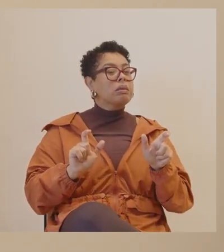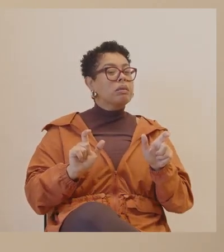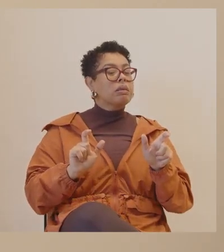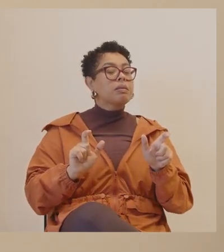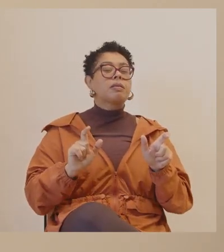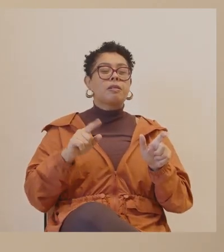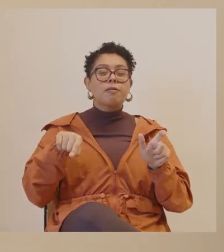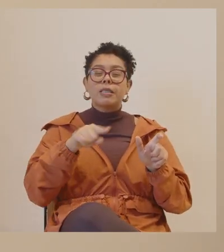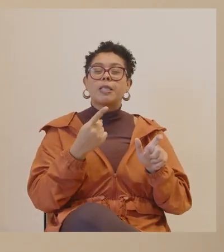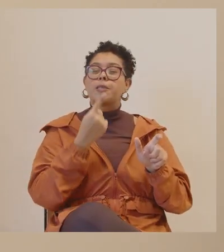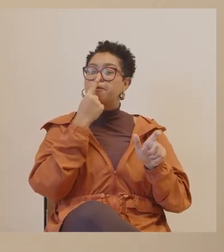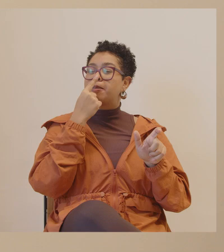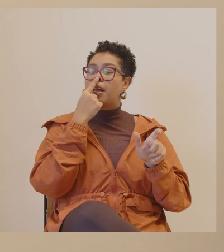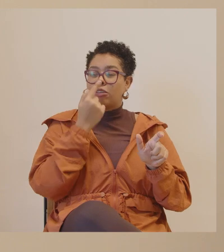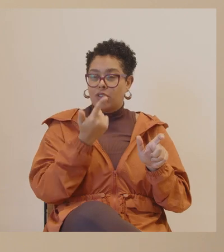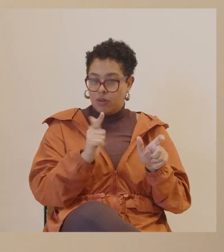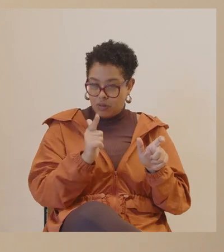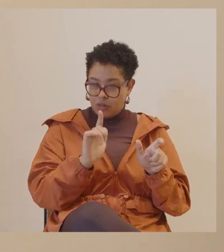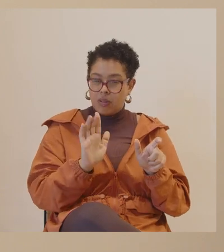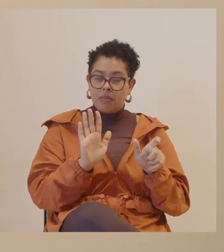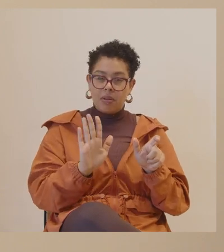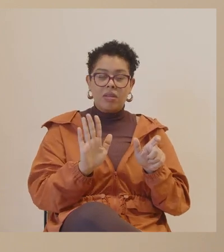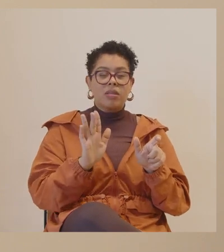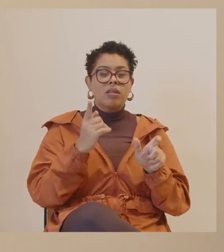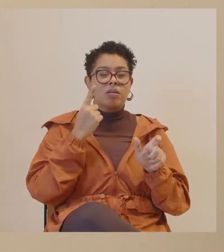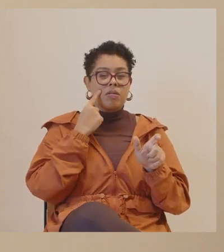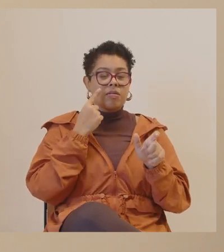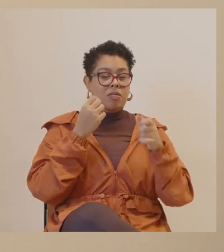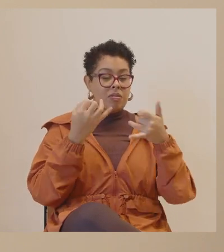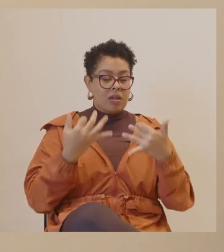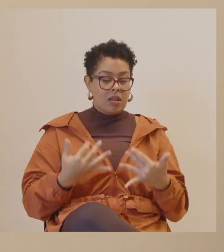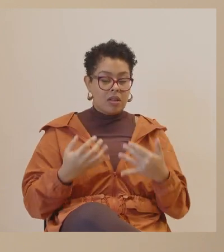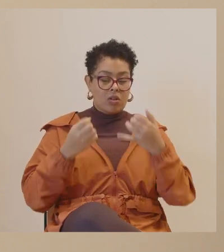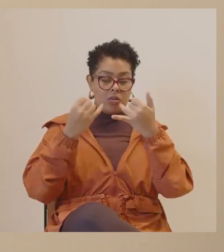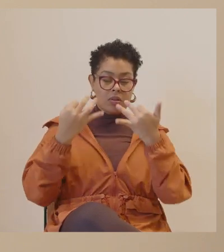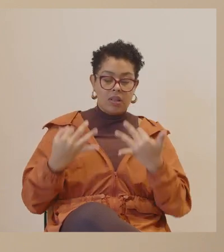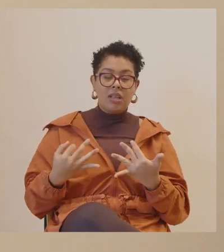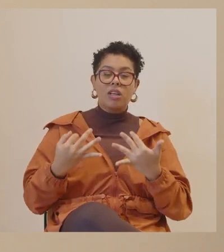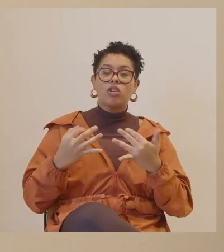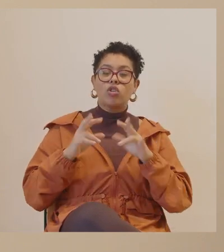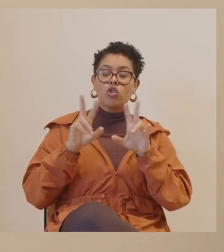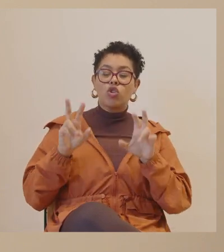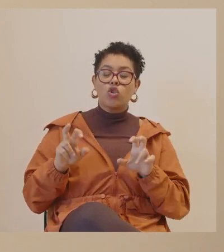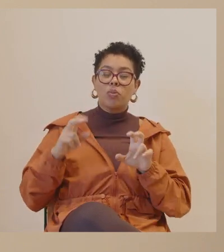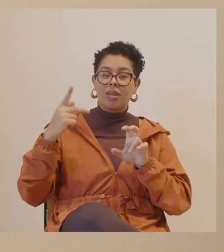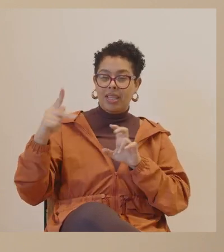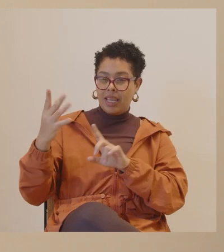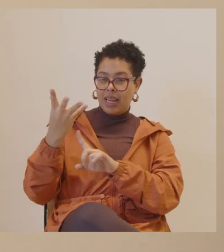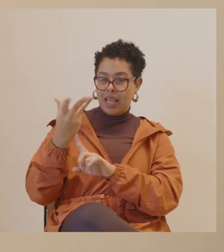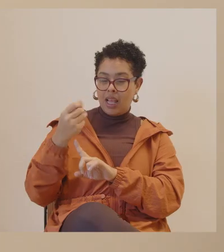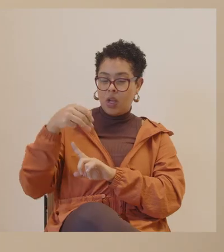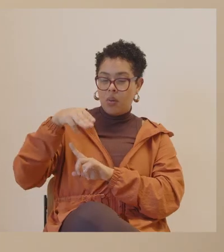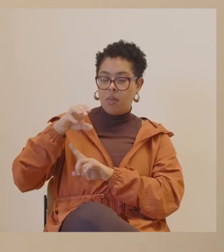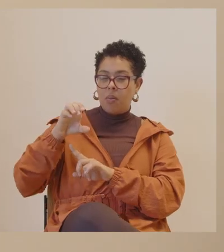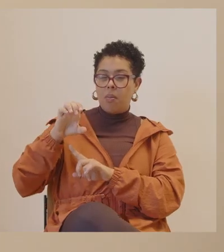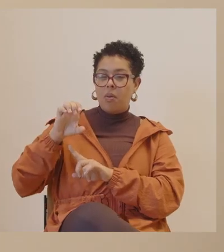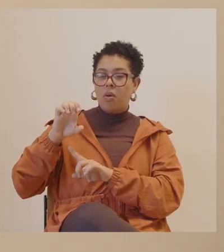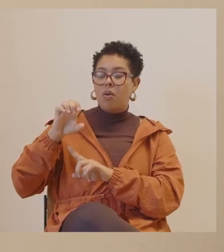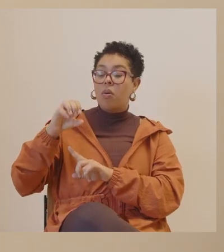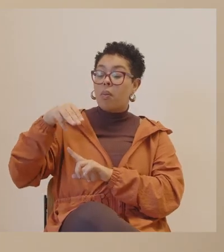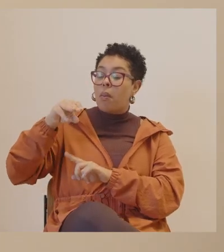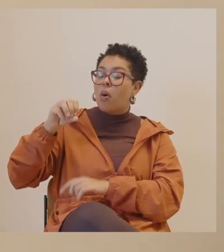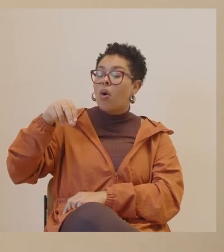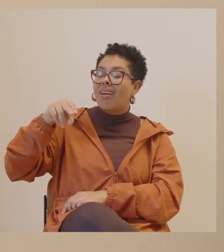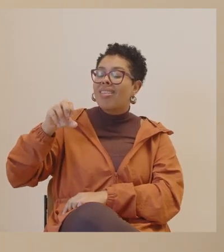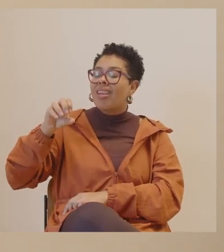não sejam tão familiares para vocês. Quando eu falo da coleção de estampas japonesas do Monet, eu estou falando da formação de uma